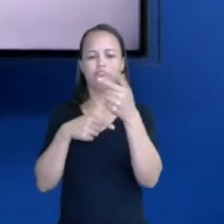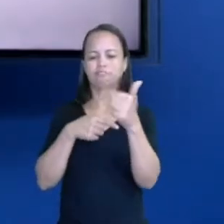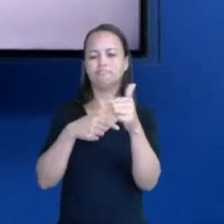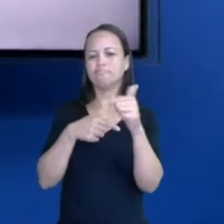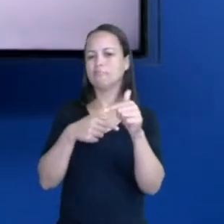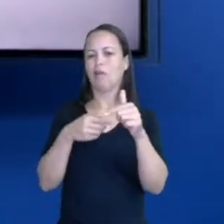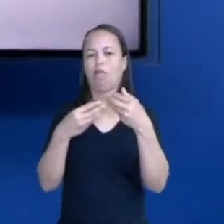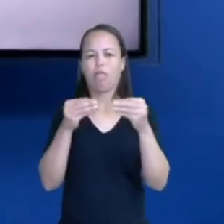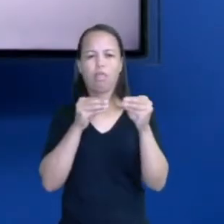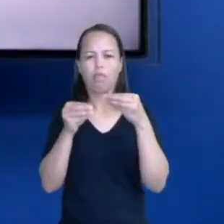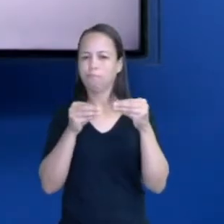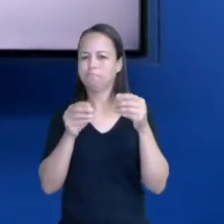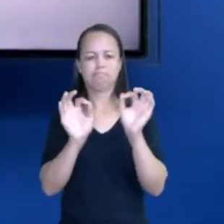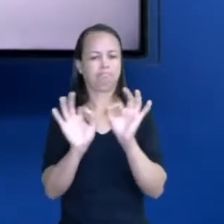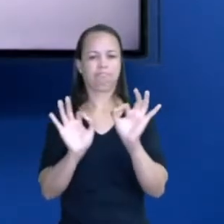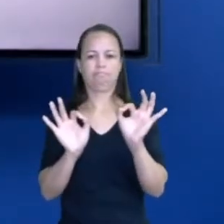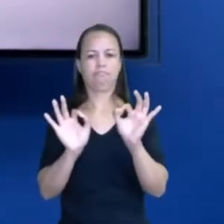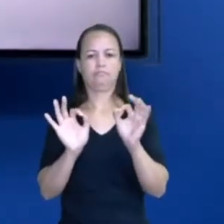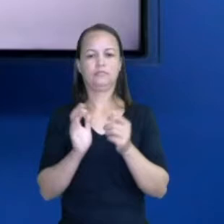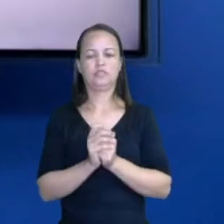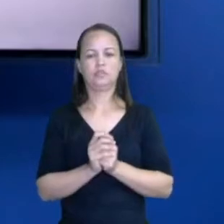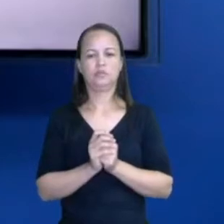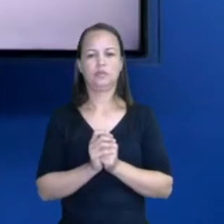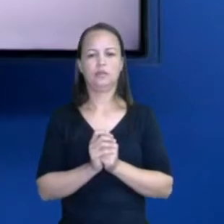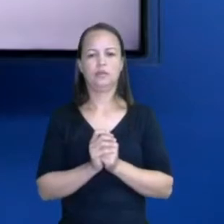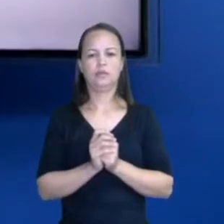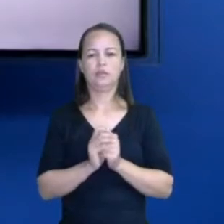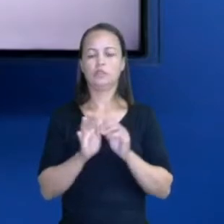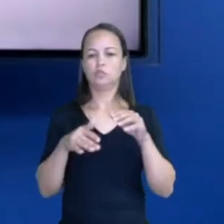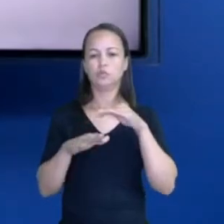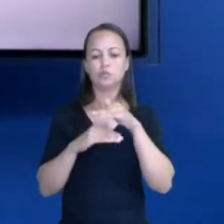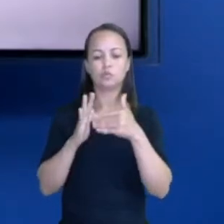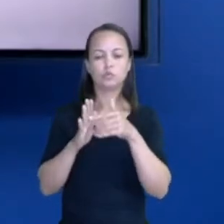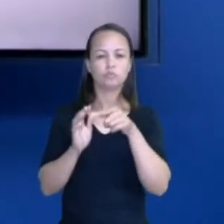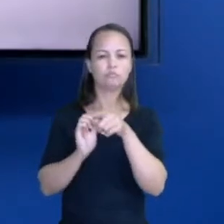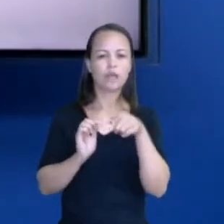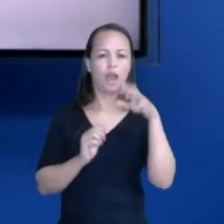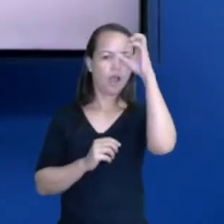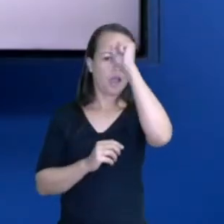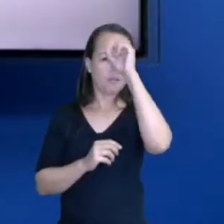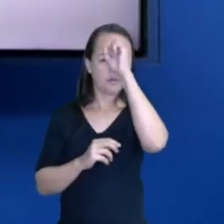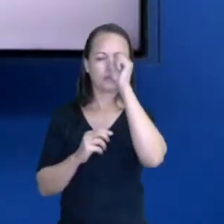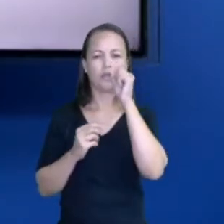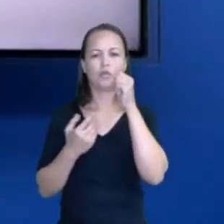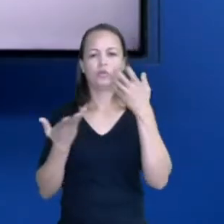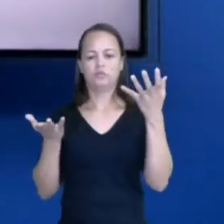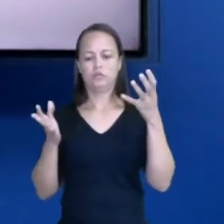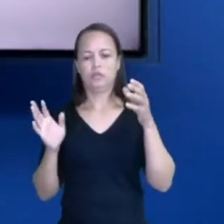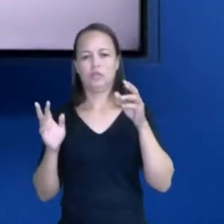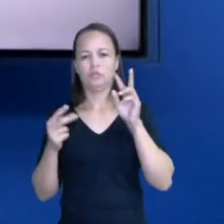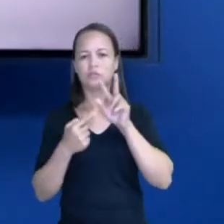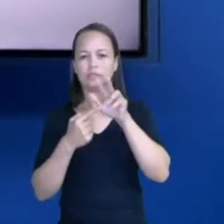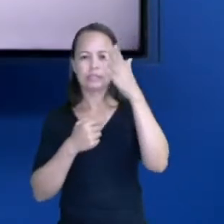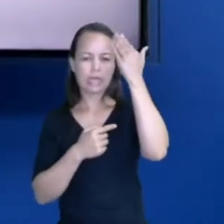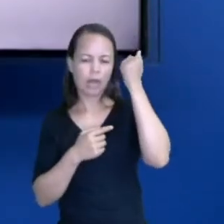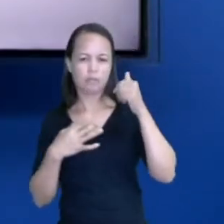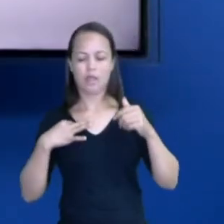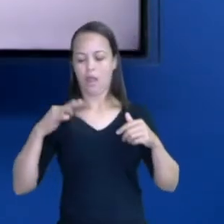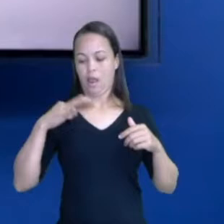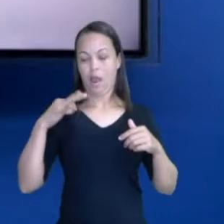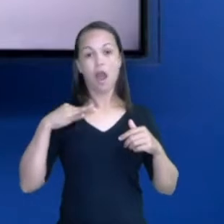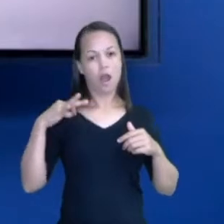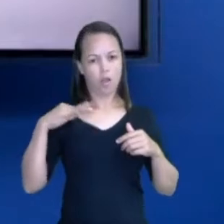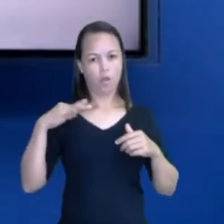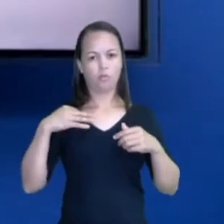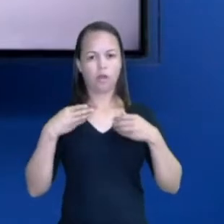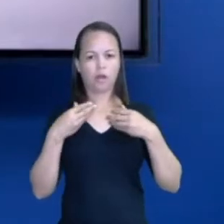é flexível? A partir de tudo que a gente aprendeu, eu tenho certeza que vocês consideram as roupas, né, que estão aí nos